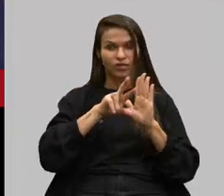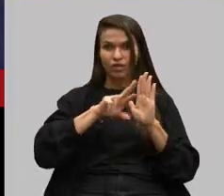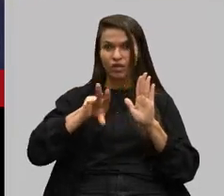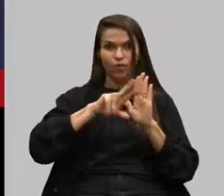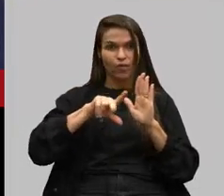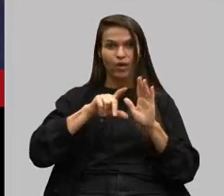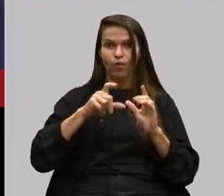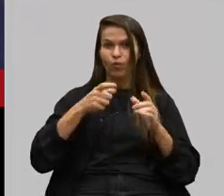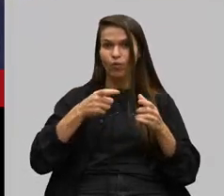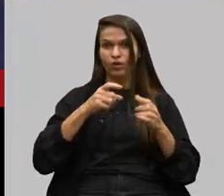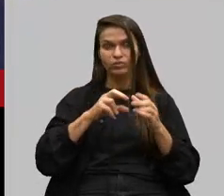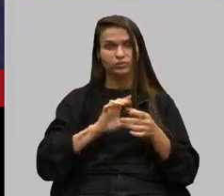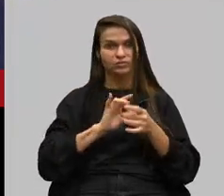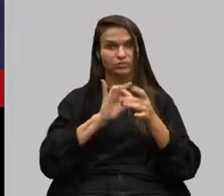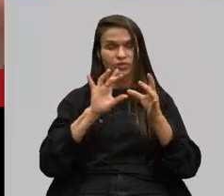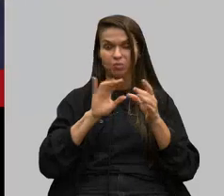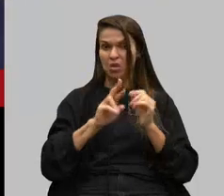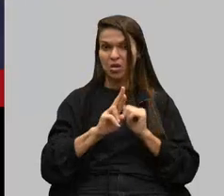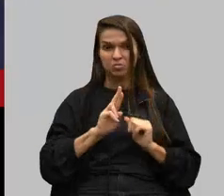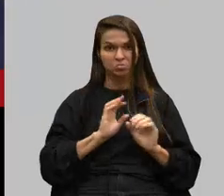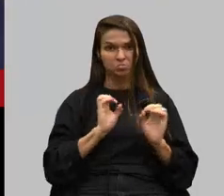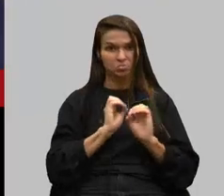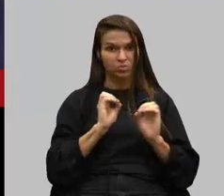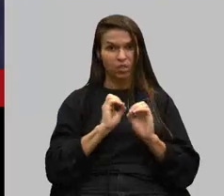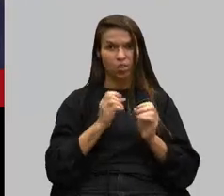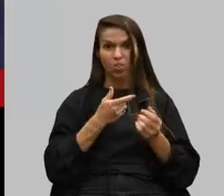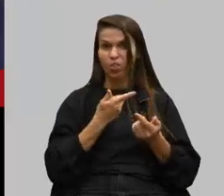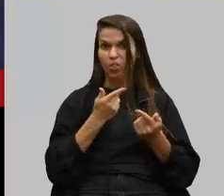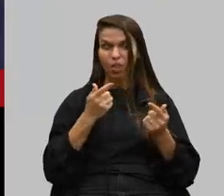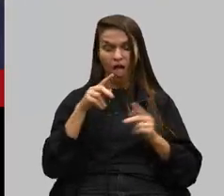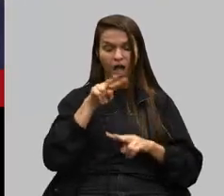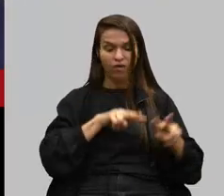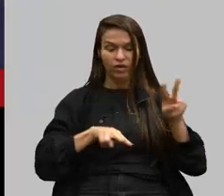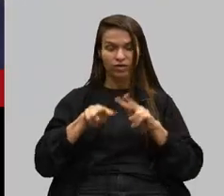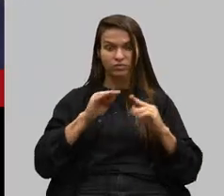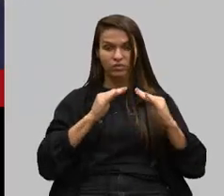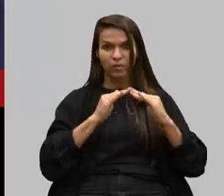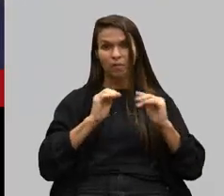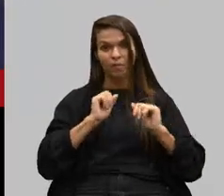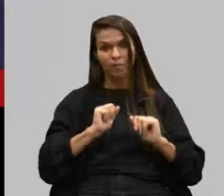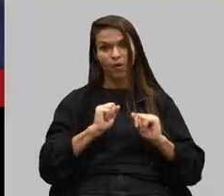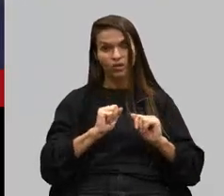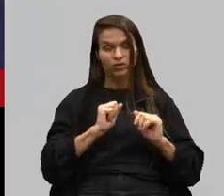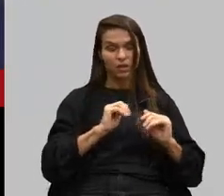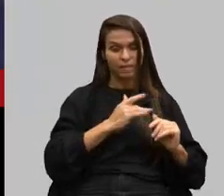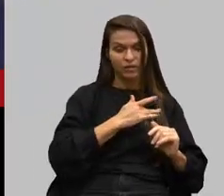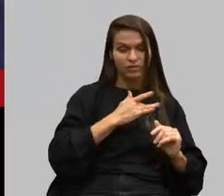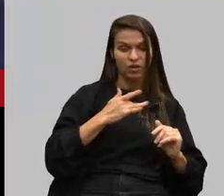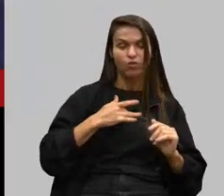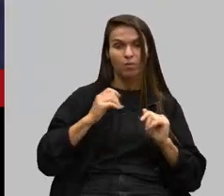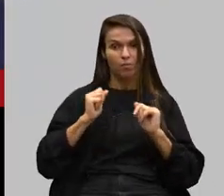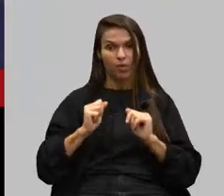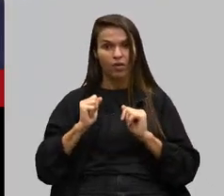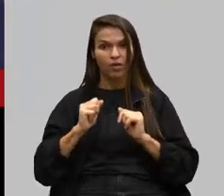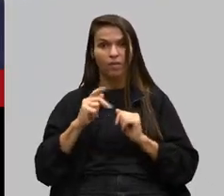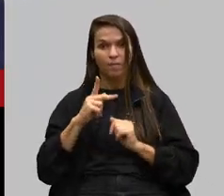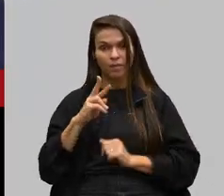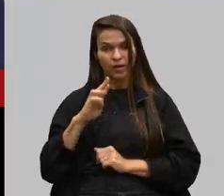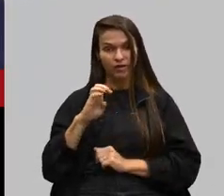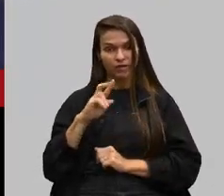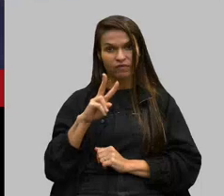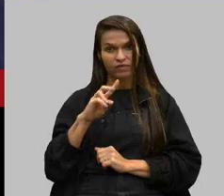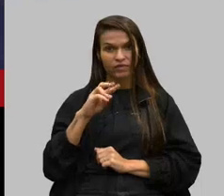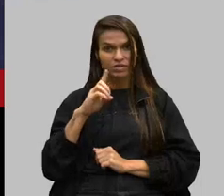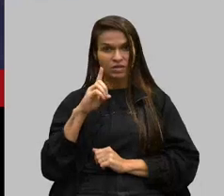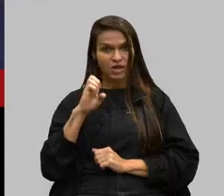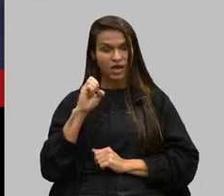de deliberação o senhor também não me respondeu não tem avaliação dos imóveis que pode ser paraa Saúde pode ser para a Previdência já tá no projeto original